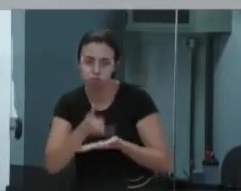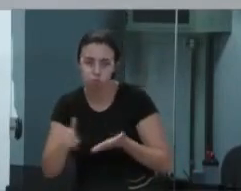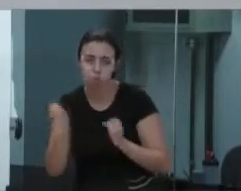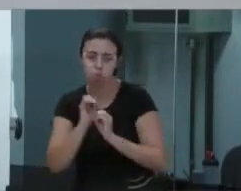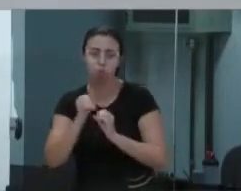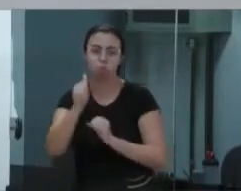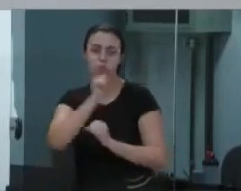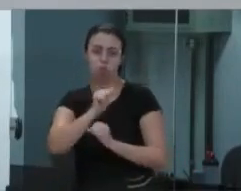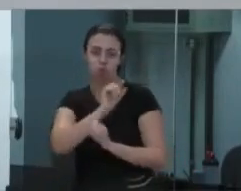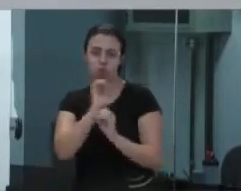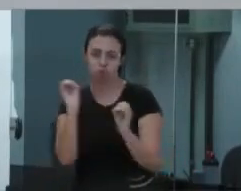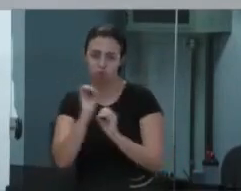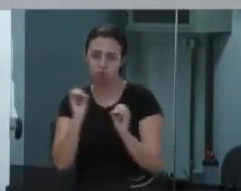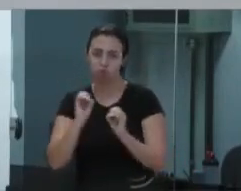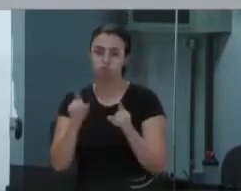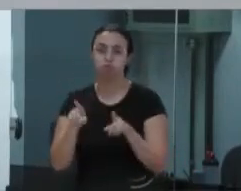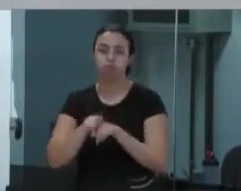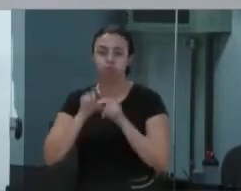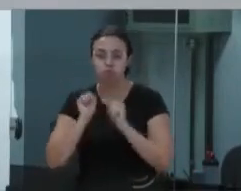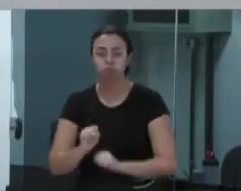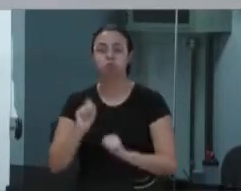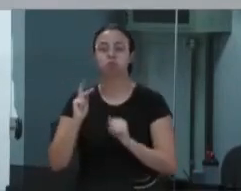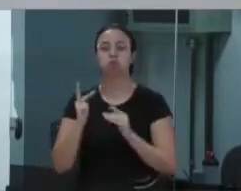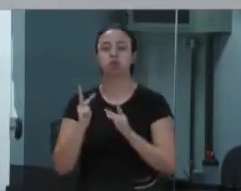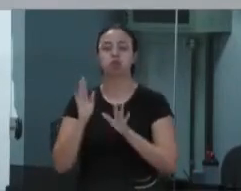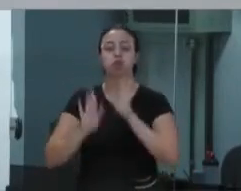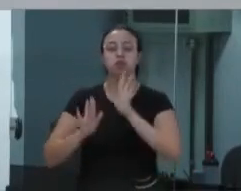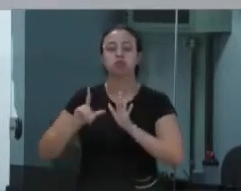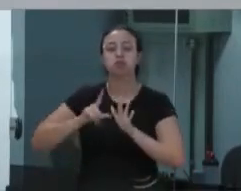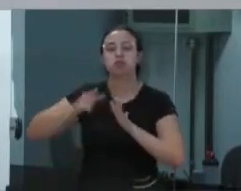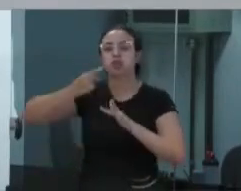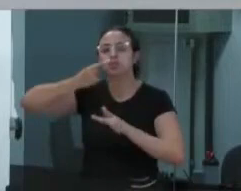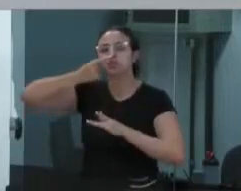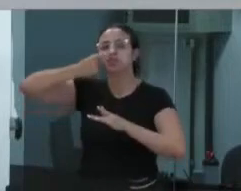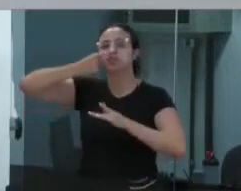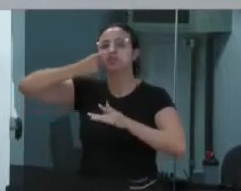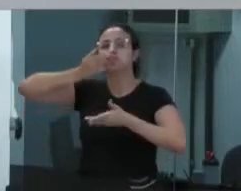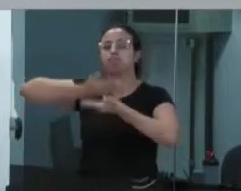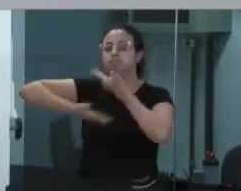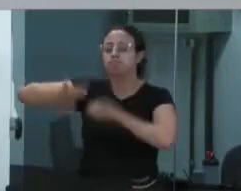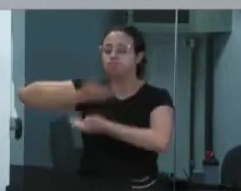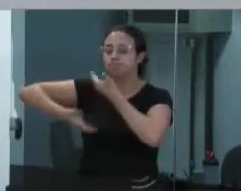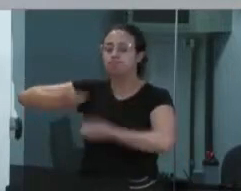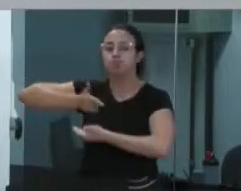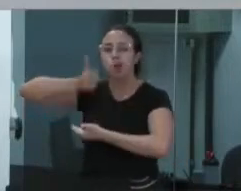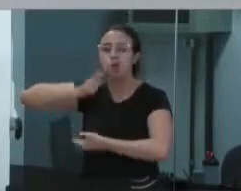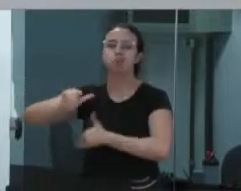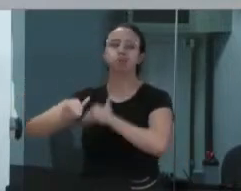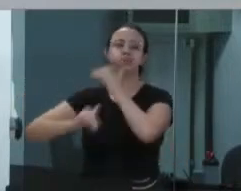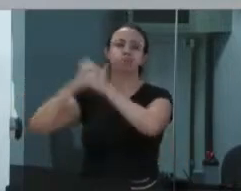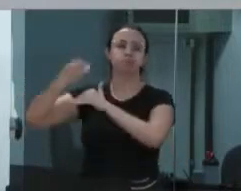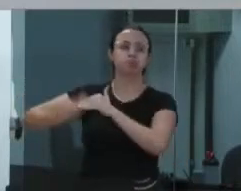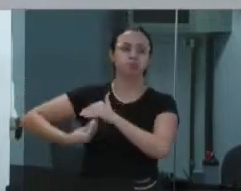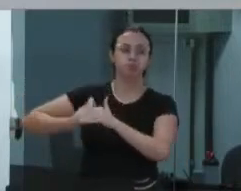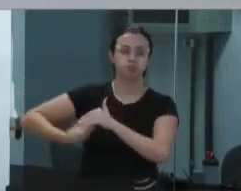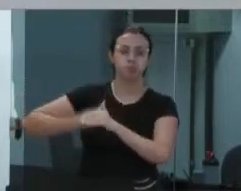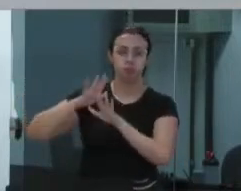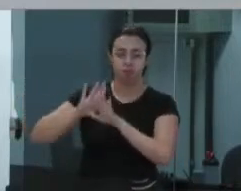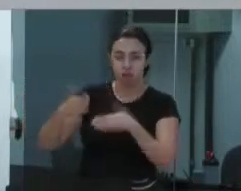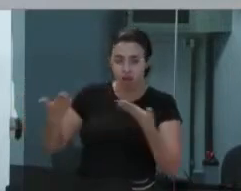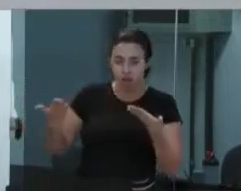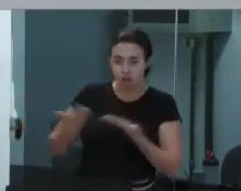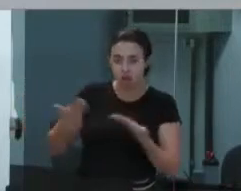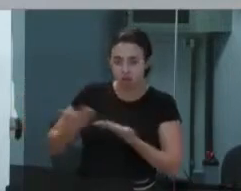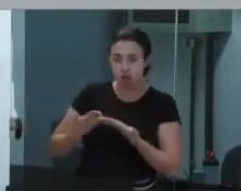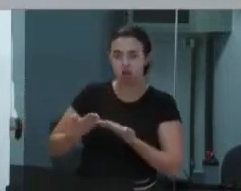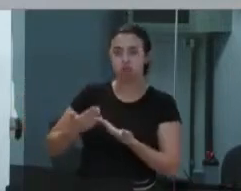bebendo, e dá para a gente a oportunidade de a gente construir um vínculo, né, para que ele saia da situação de vulnerabilidade e de risco, mas hoje